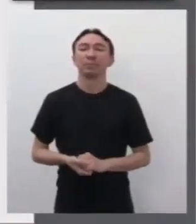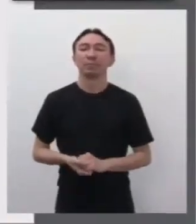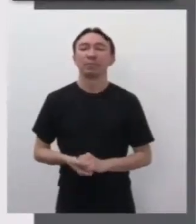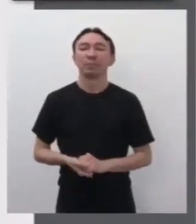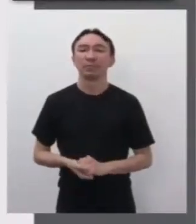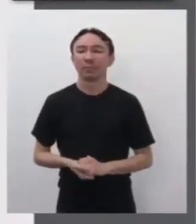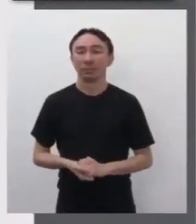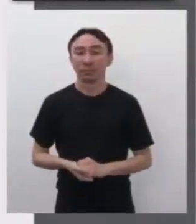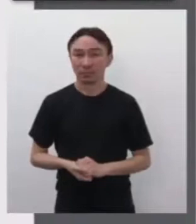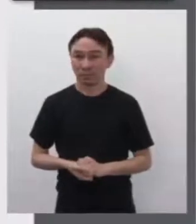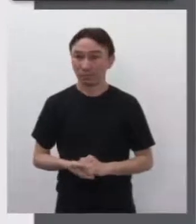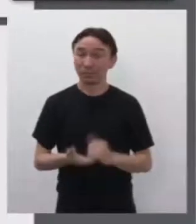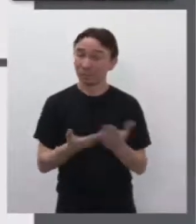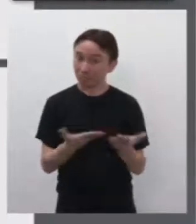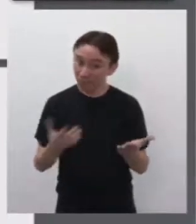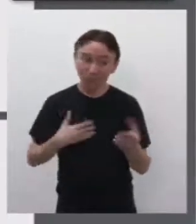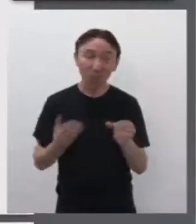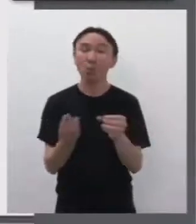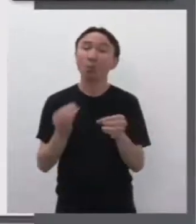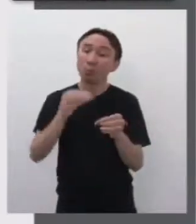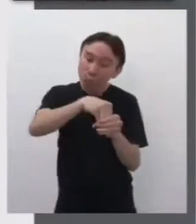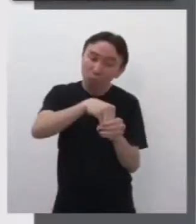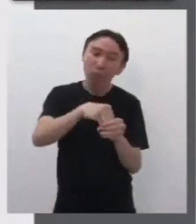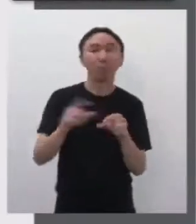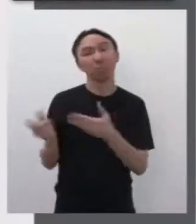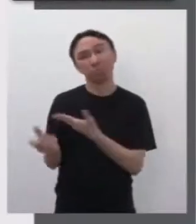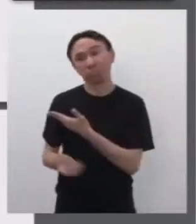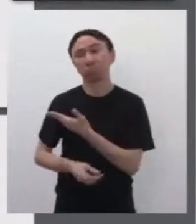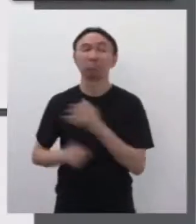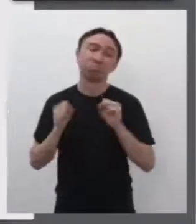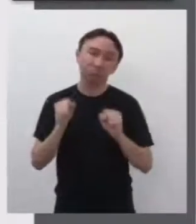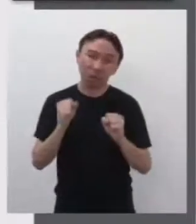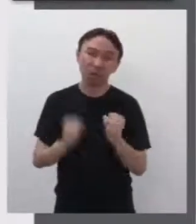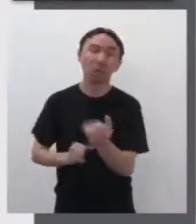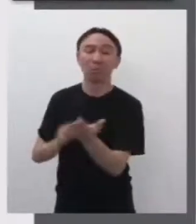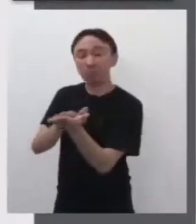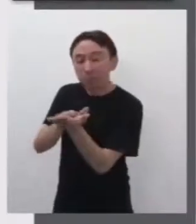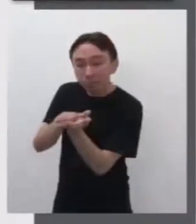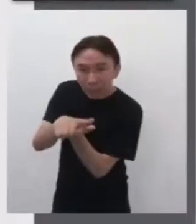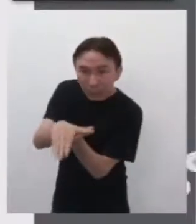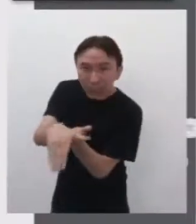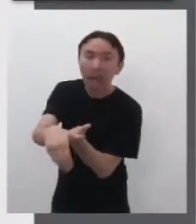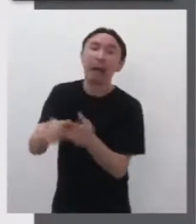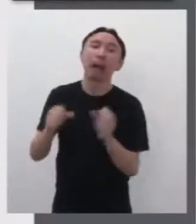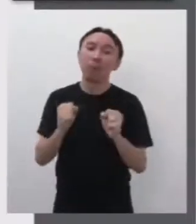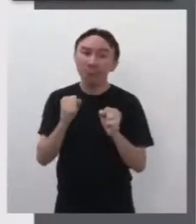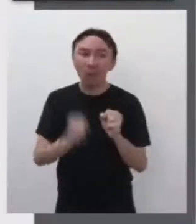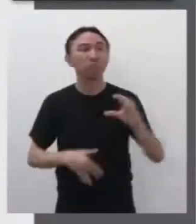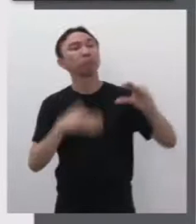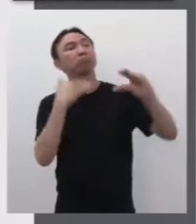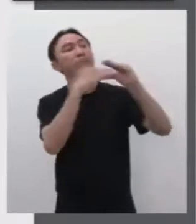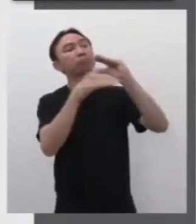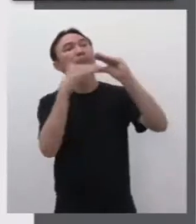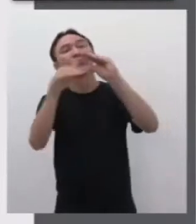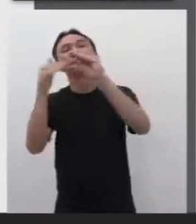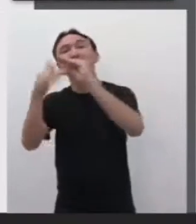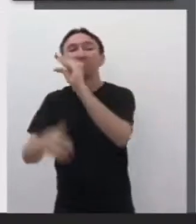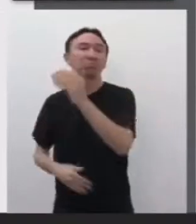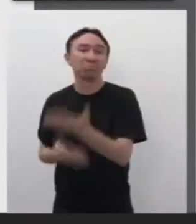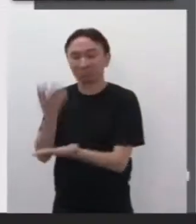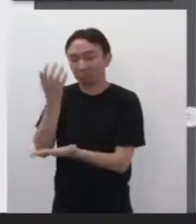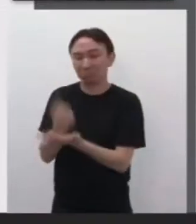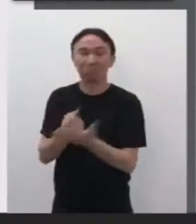O que é bacana desse conteúdo é que ele pode ser impresso, ele pode ser compartilhado, você pode baixar, enviar para as pessoas. É um conteúdo bem